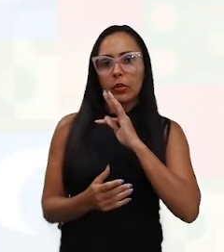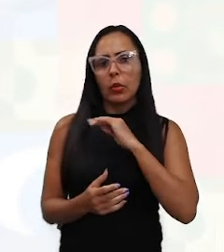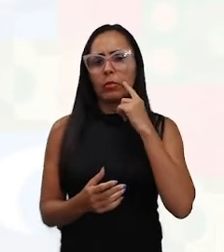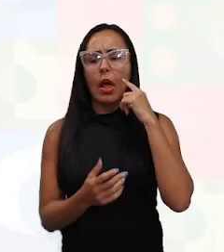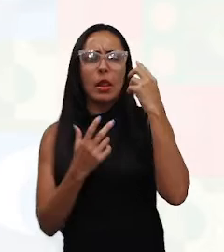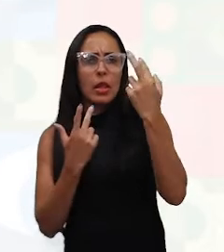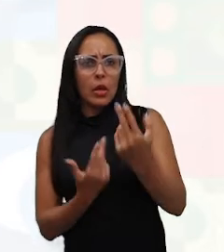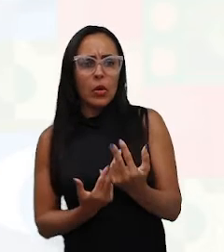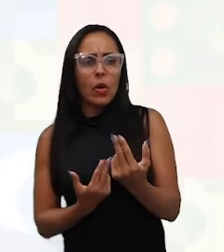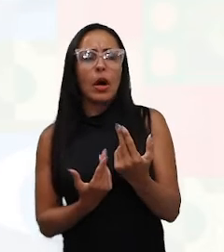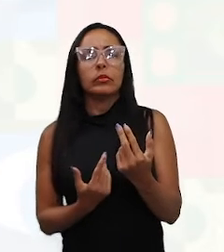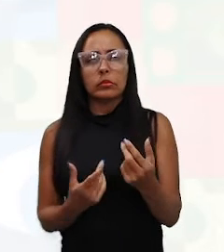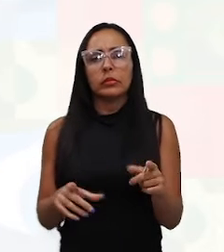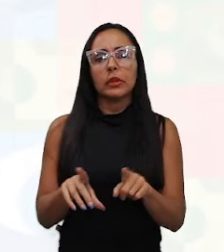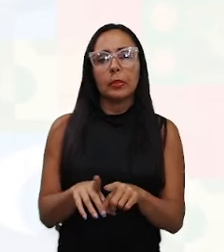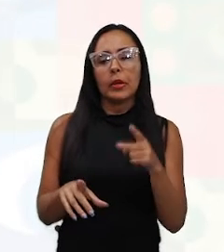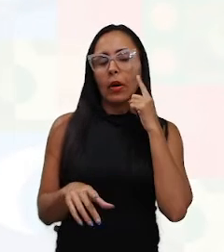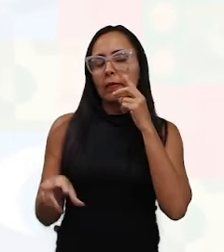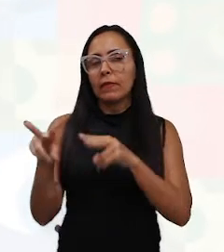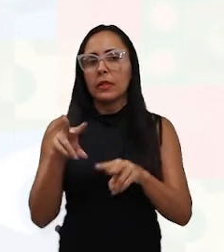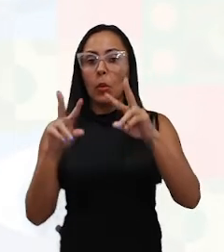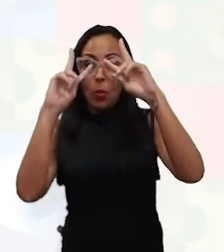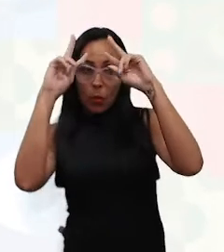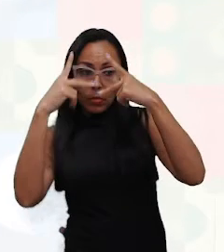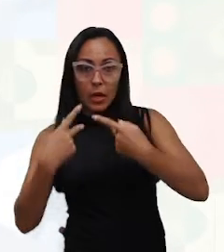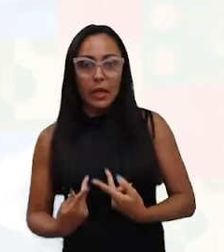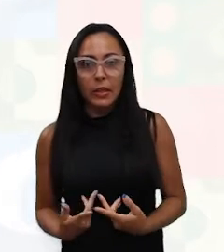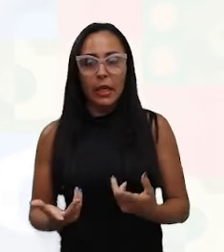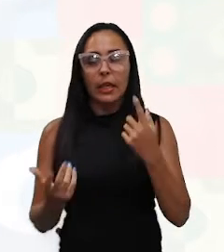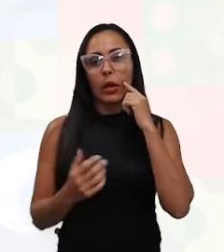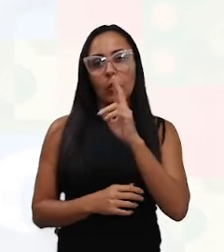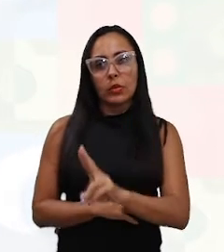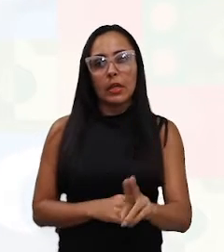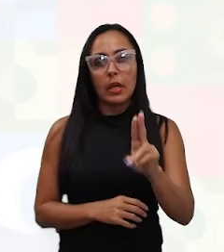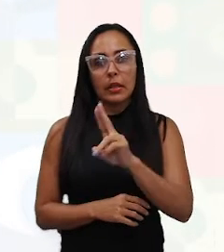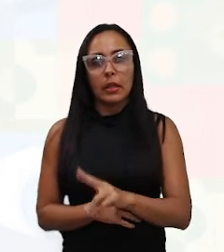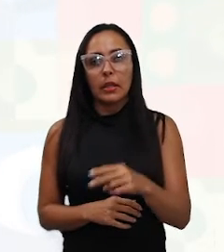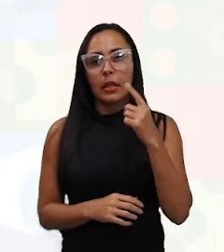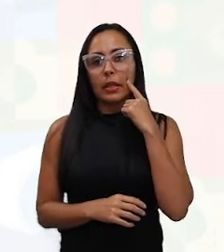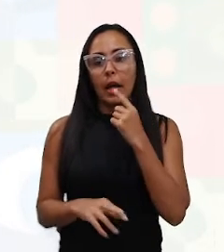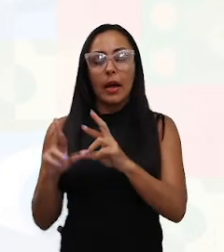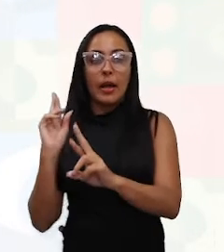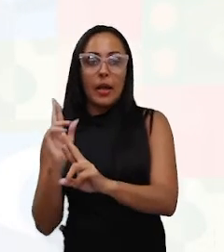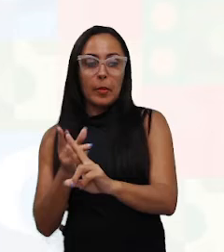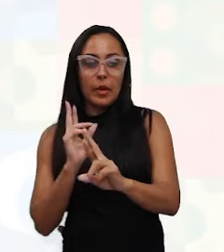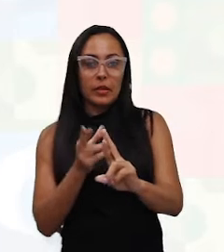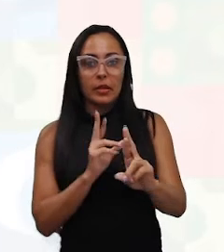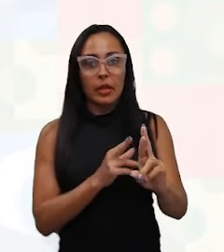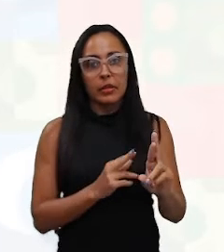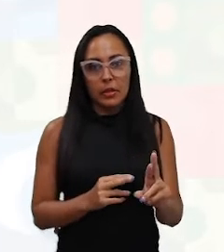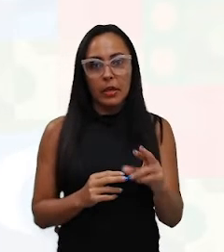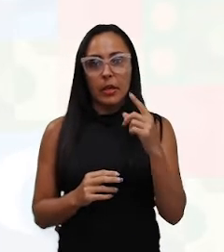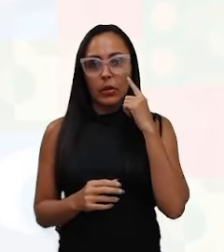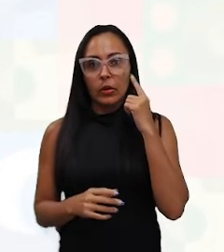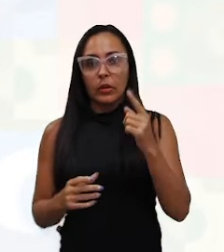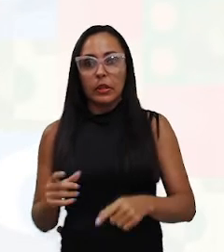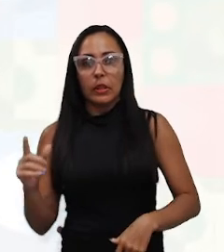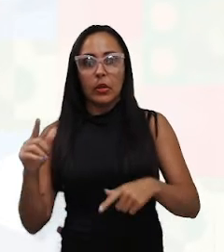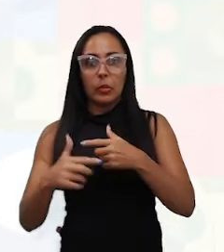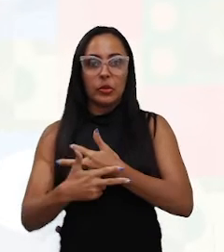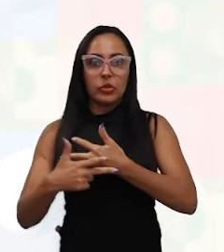muito, né, à nossa visão humana e ela é muito utilizado na representação de objetos e